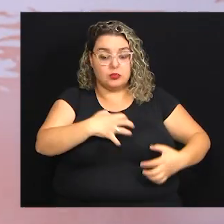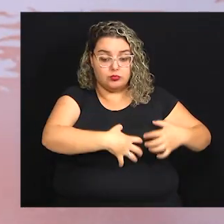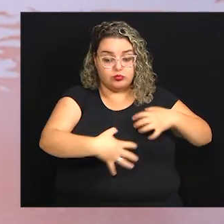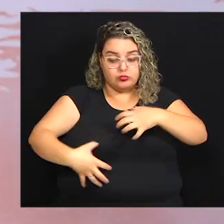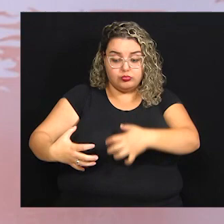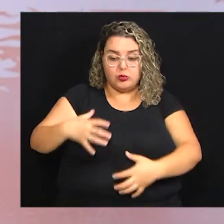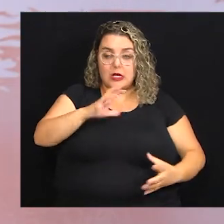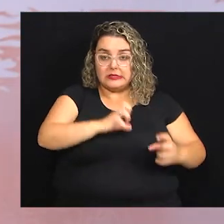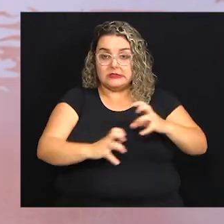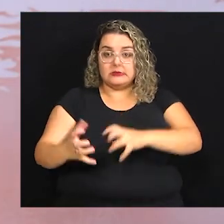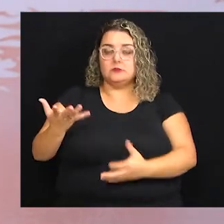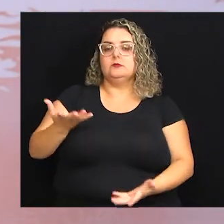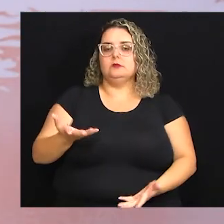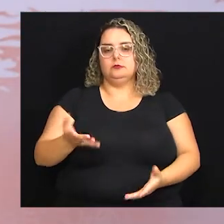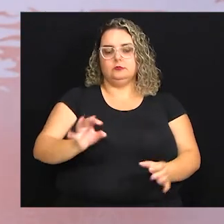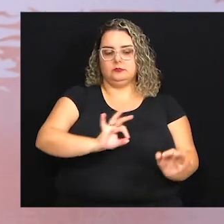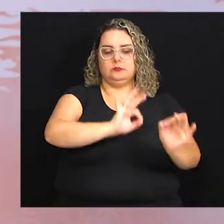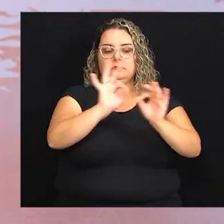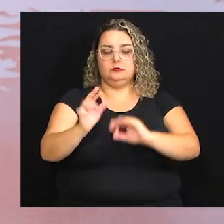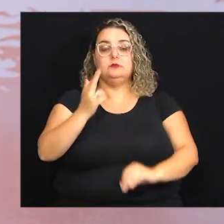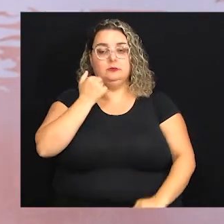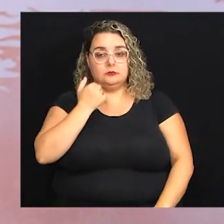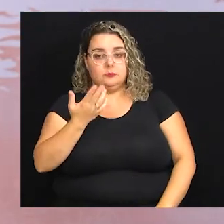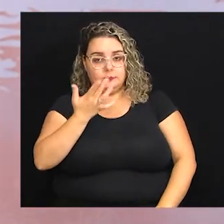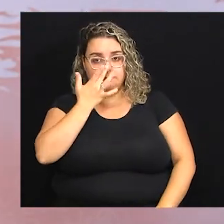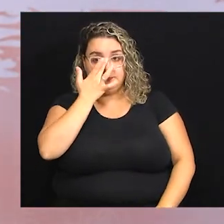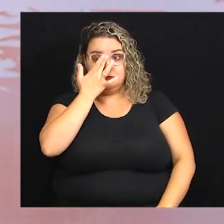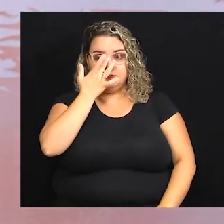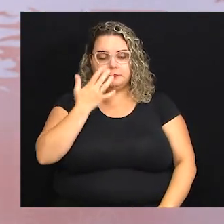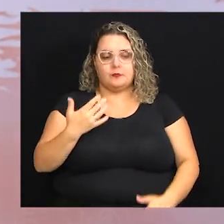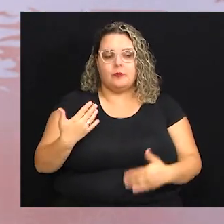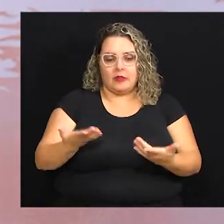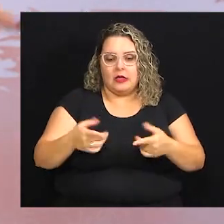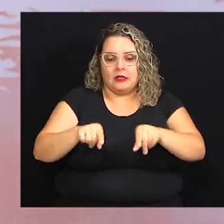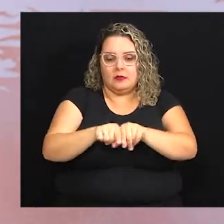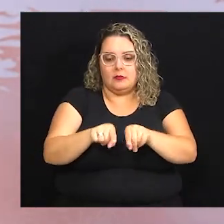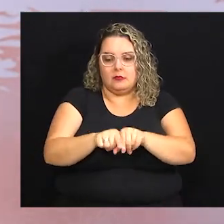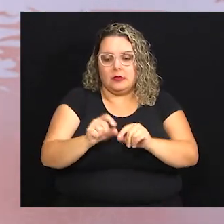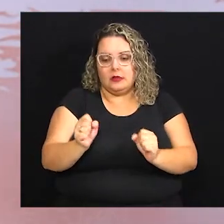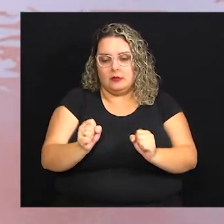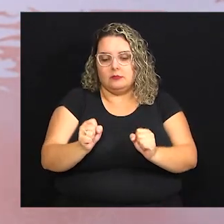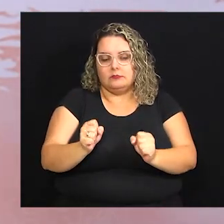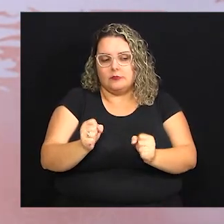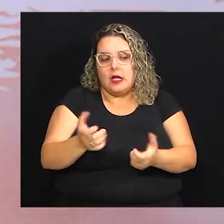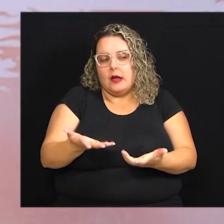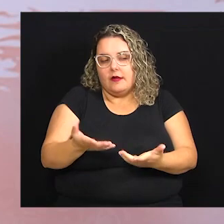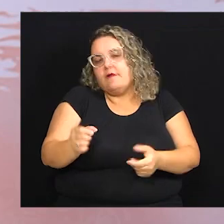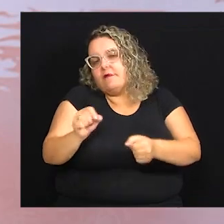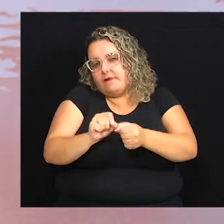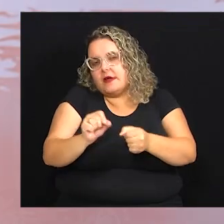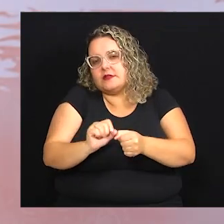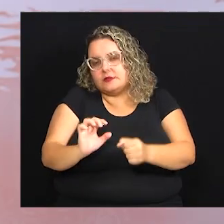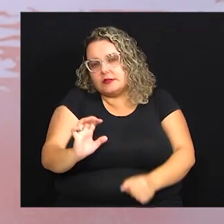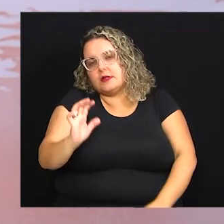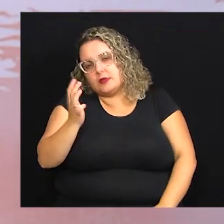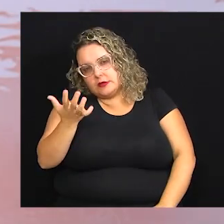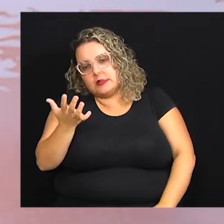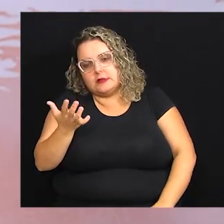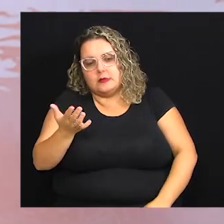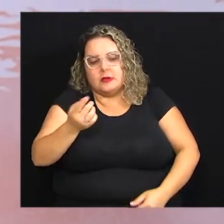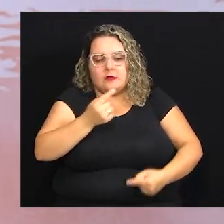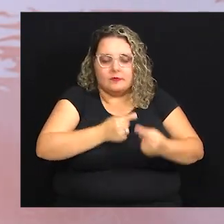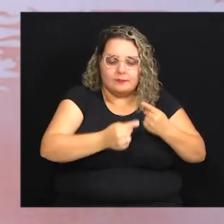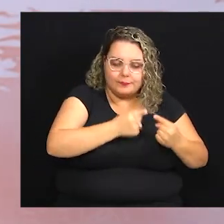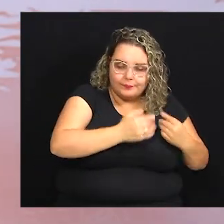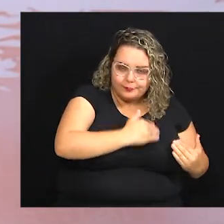estão brigando. Esse acompanhamento nutricional, ele pede também rebobinar um pouco a fita? Tem que fazer exames de